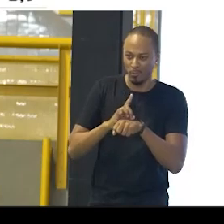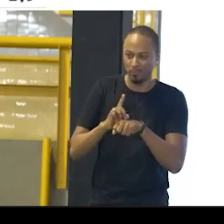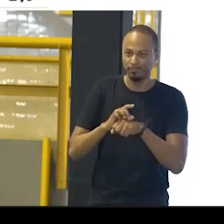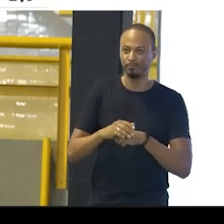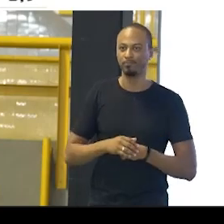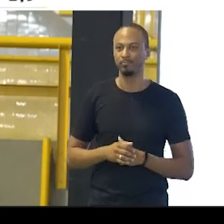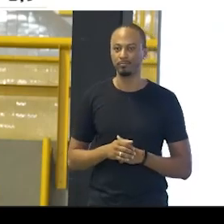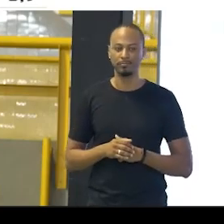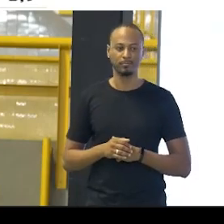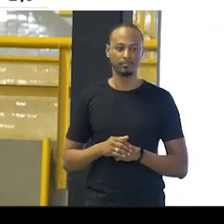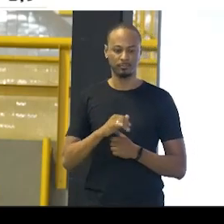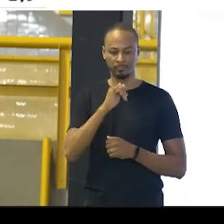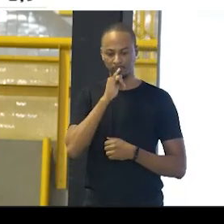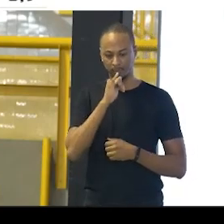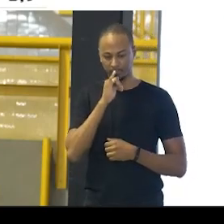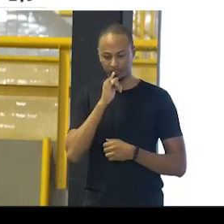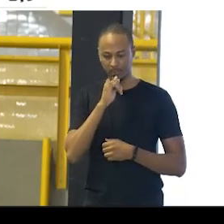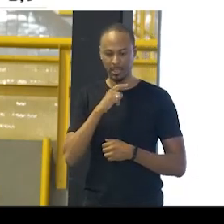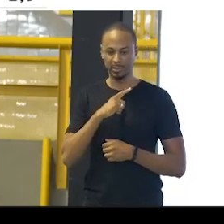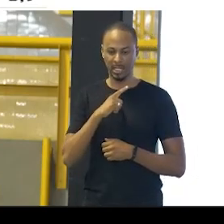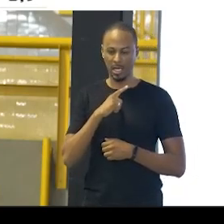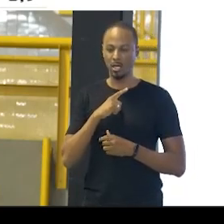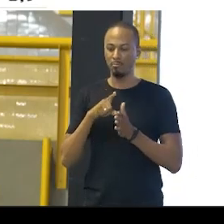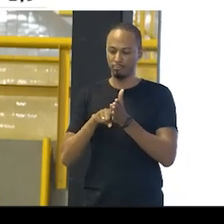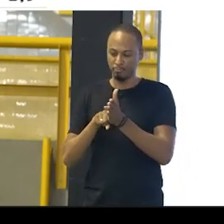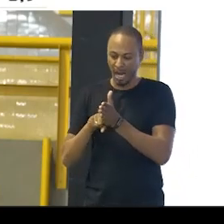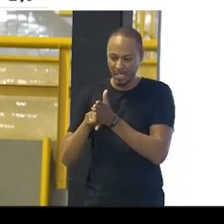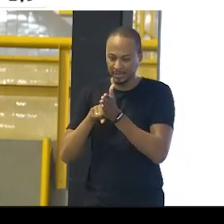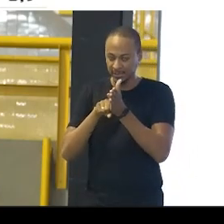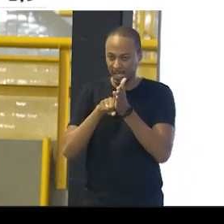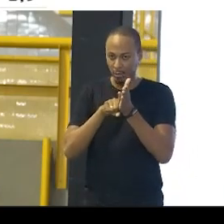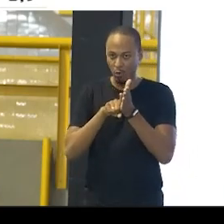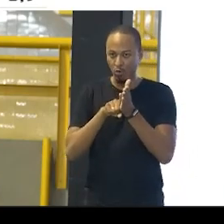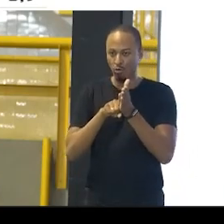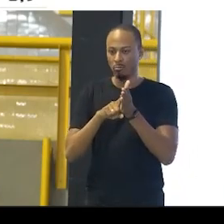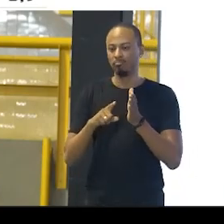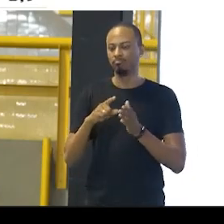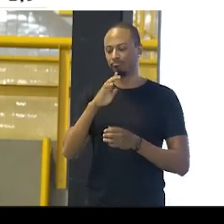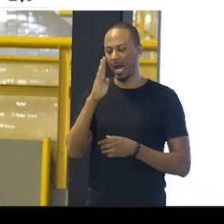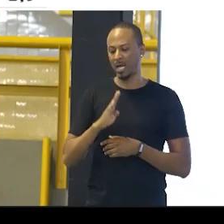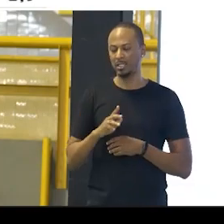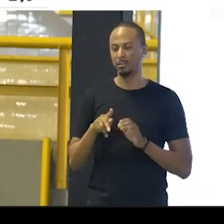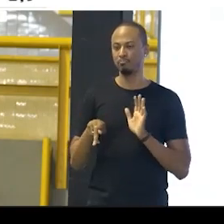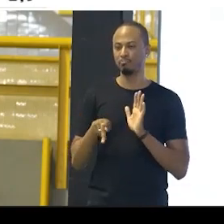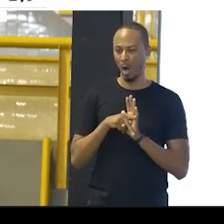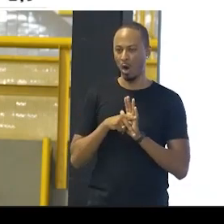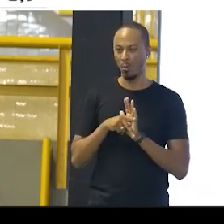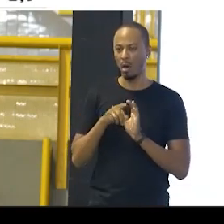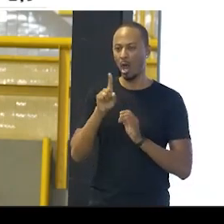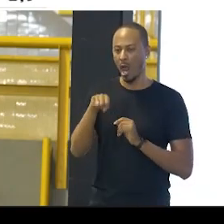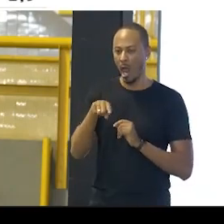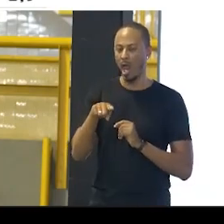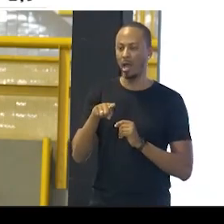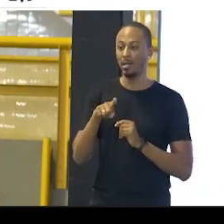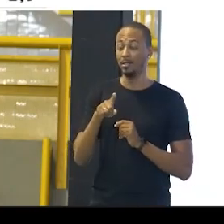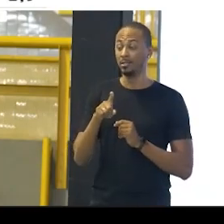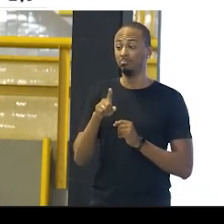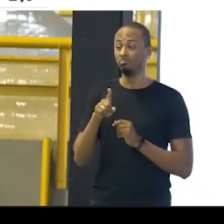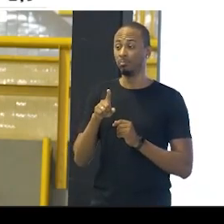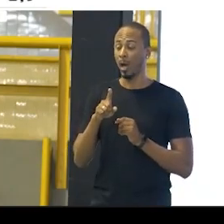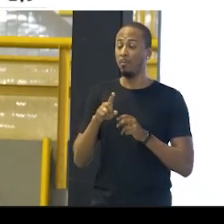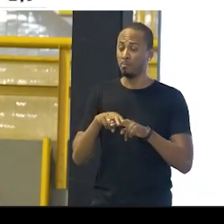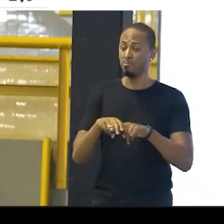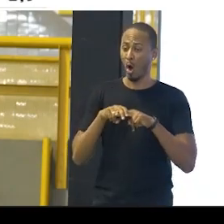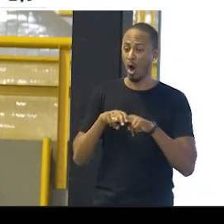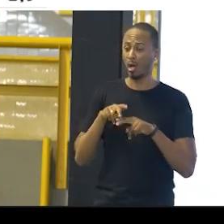barris de petróleo, isso se deve ao pesquisador brasileiro. Tá? Isso é uma iniciativa de uma empresa